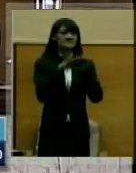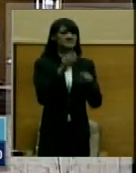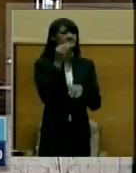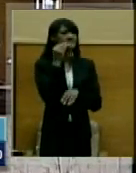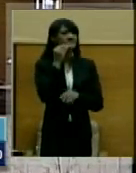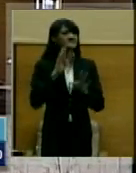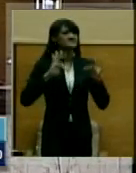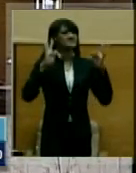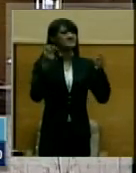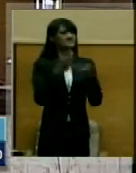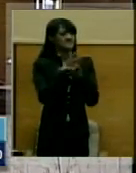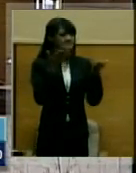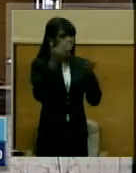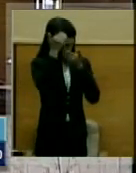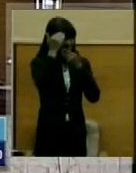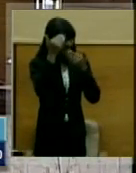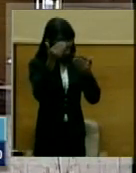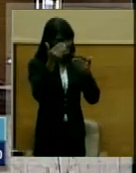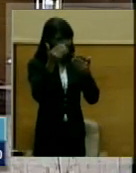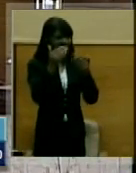a todos? Obrigado.